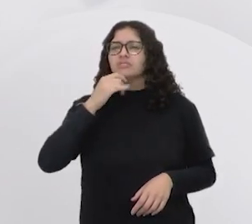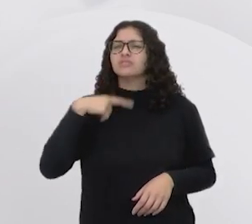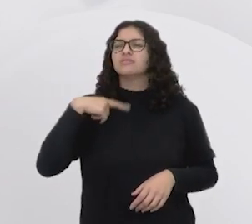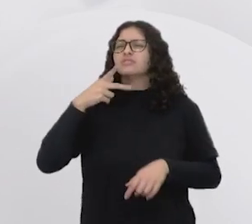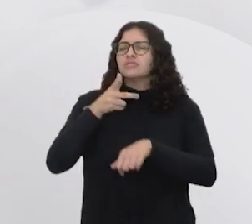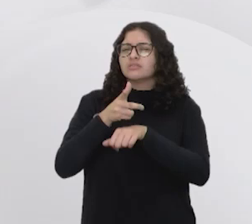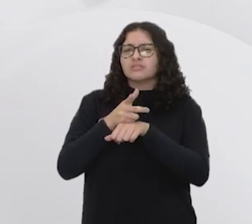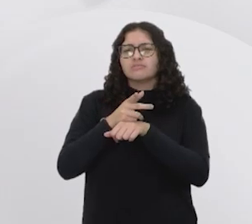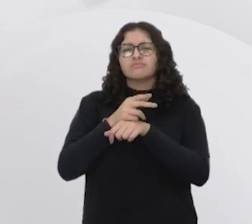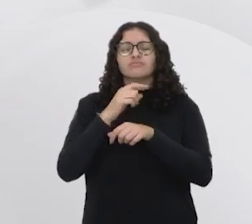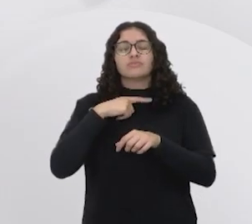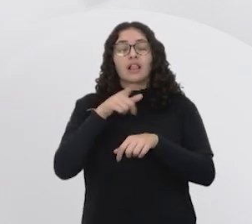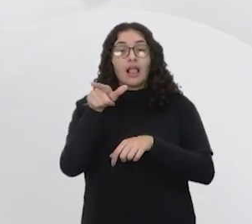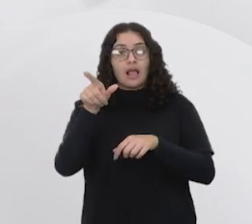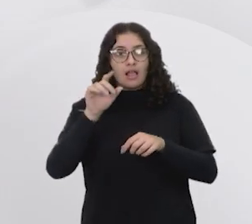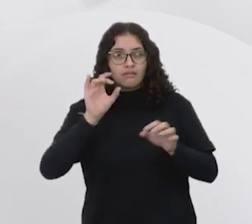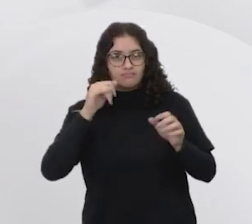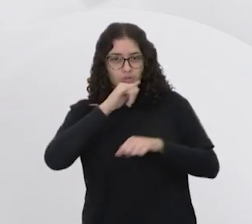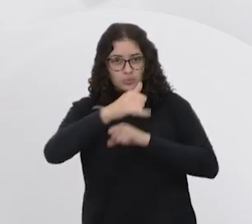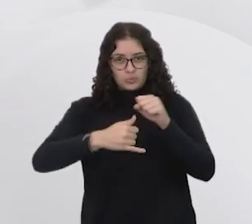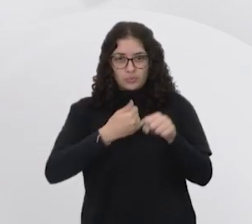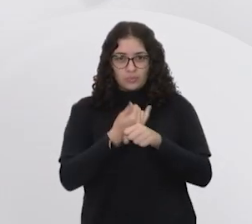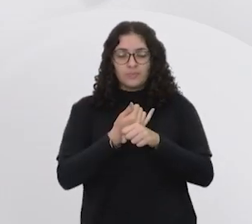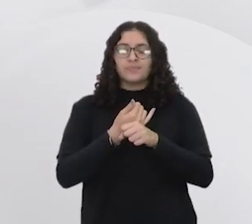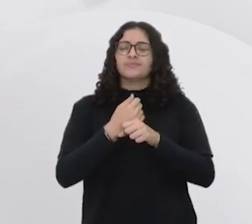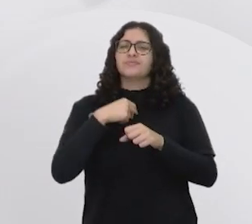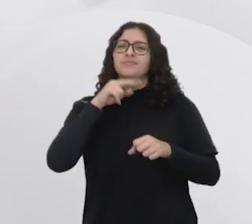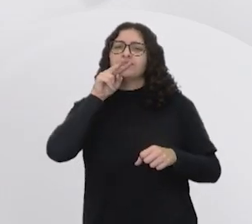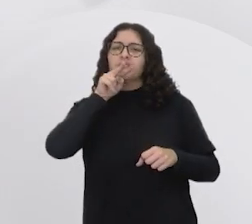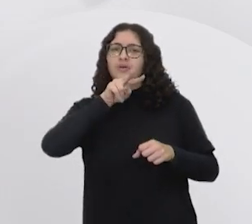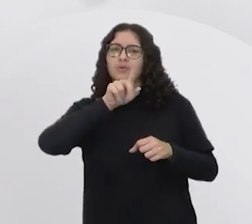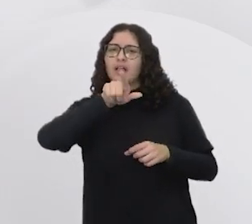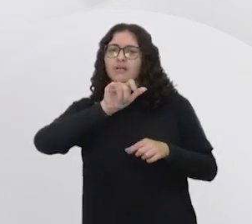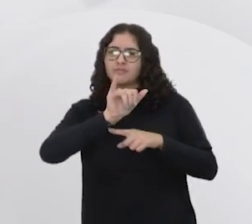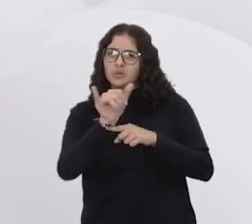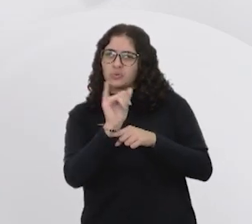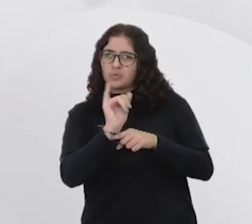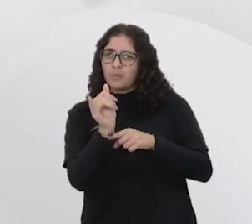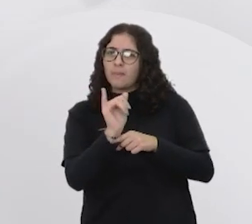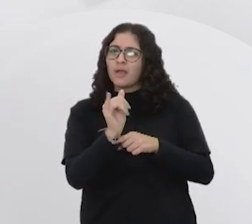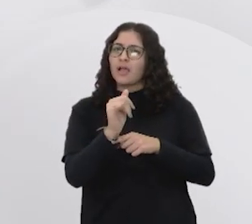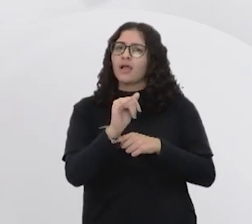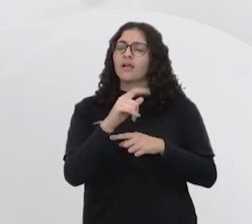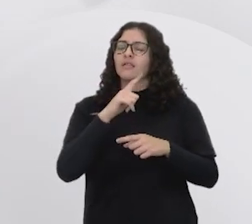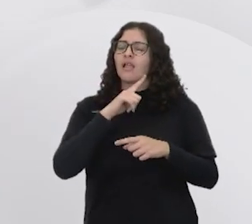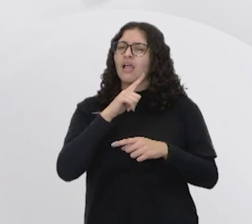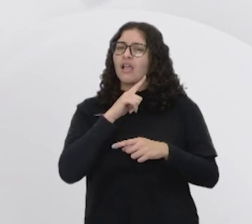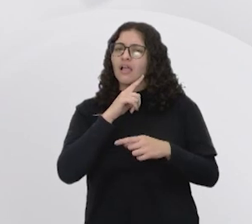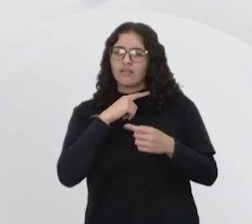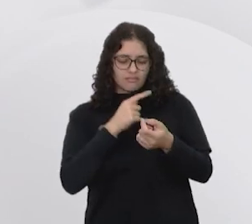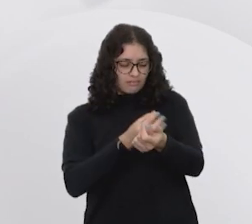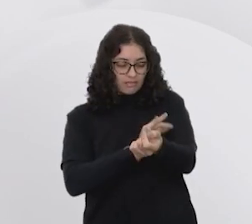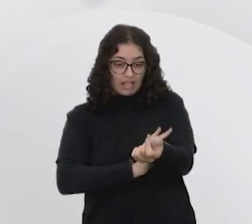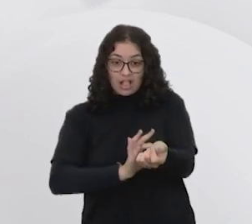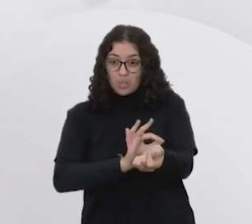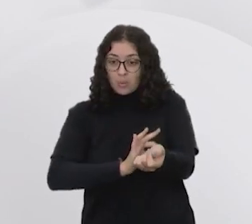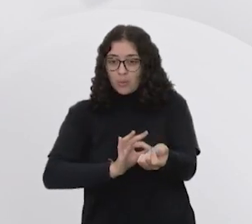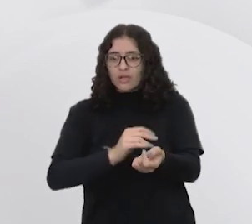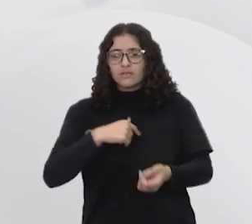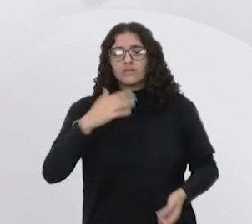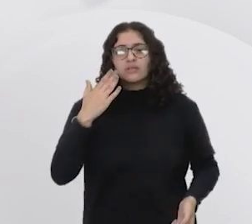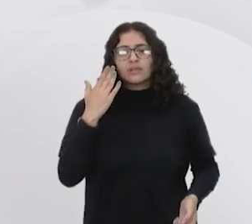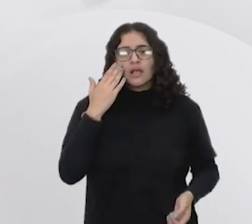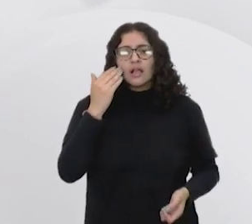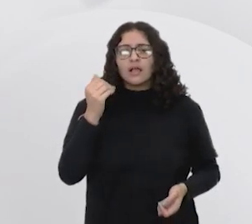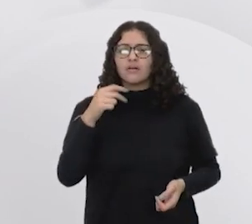na internet e apareceu lá um card no YouTube de tatuagem. E a gente sabe que um bom card chama a atenção